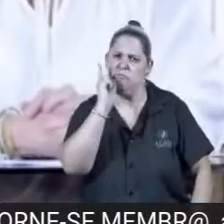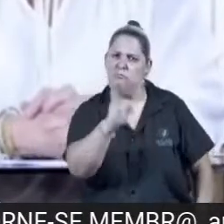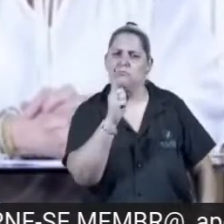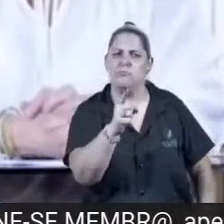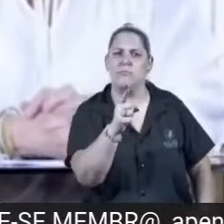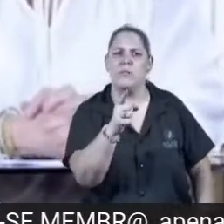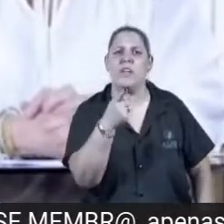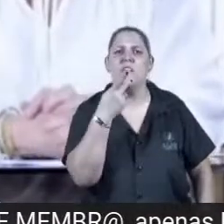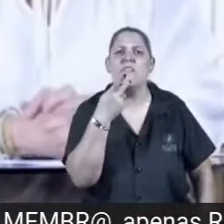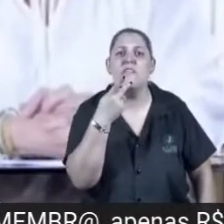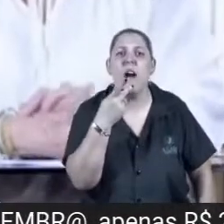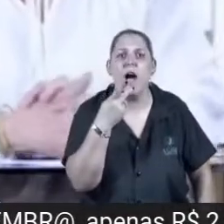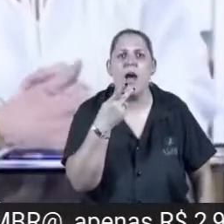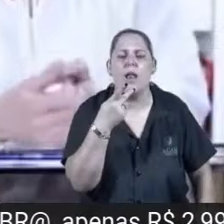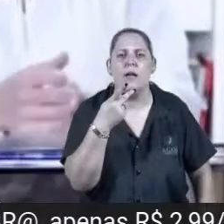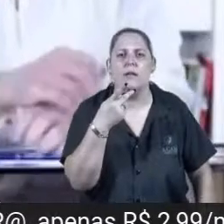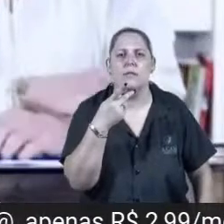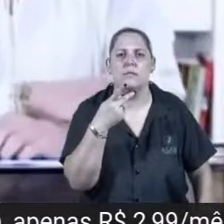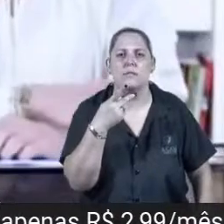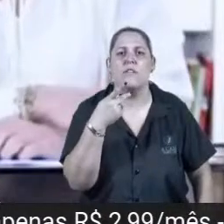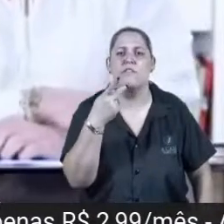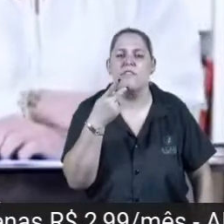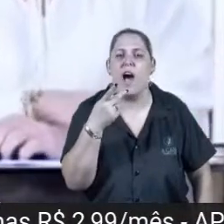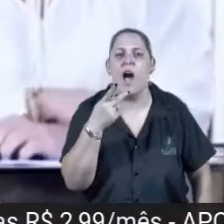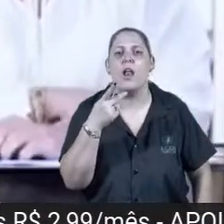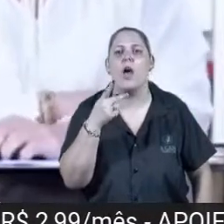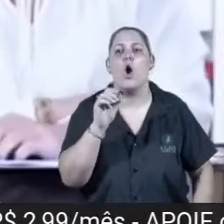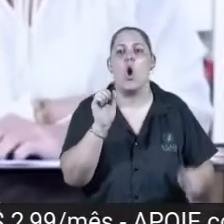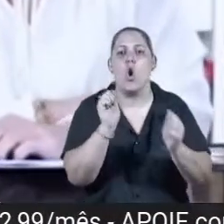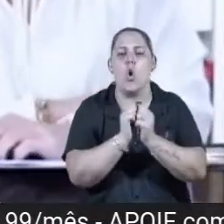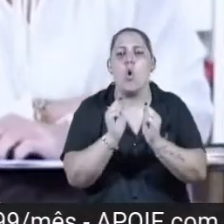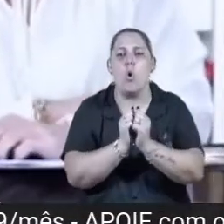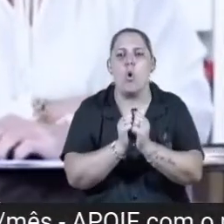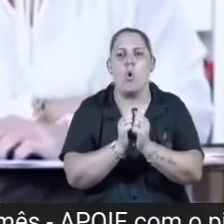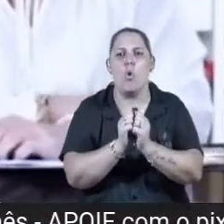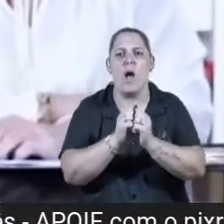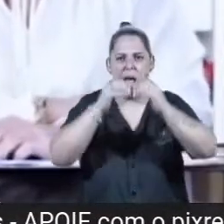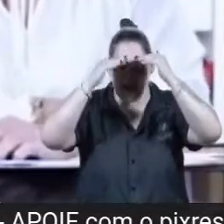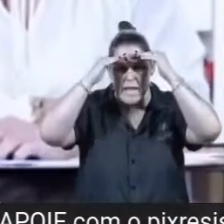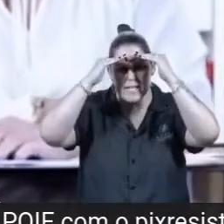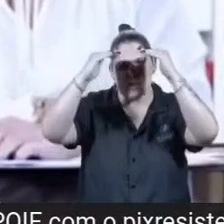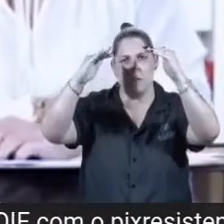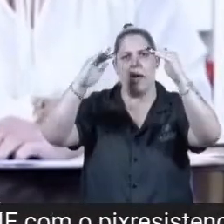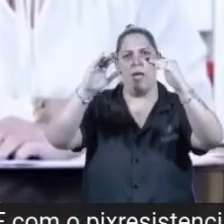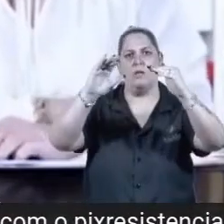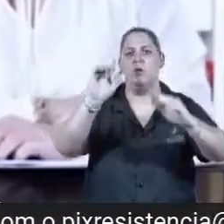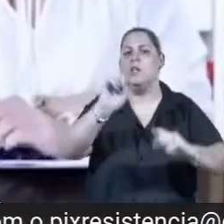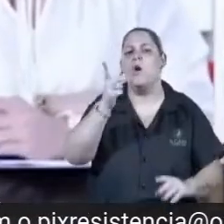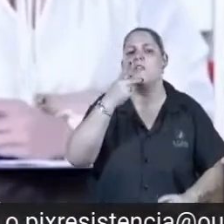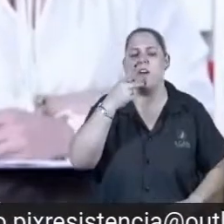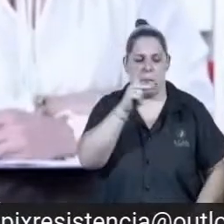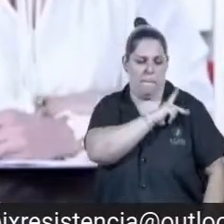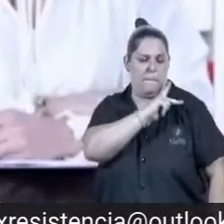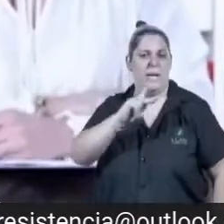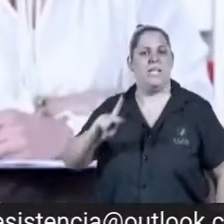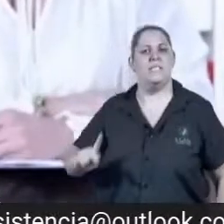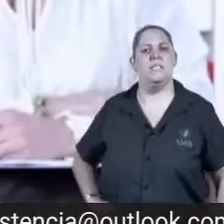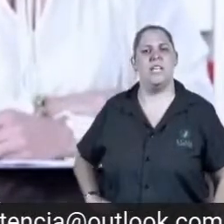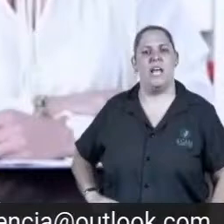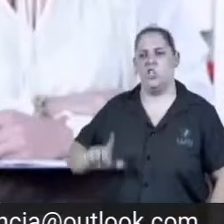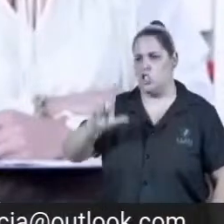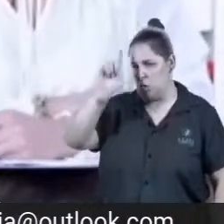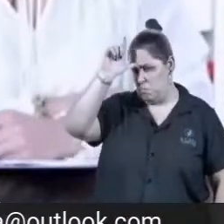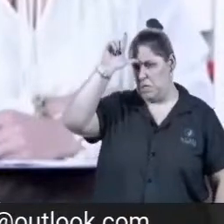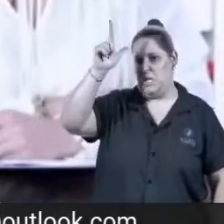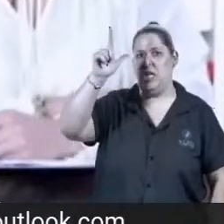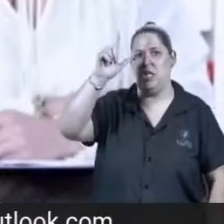do partido, sem nenhuma ofensa. Apenas para dizer: não é o presidente do partido que é o sujeito da